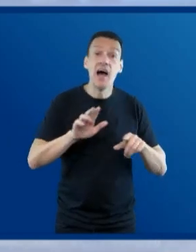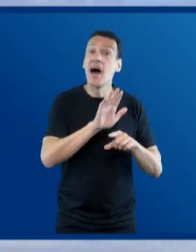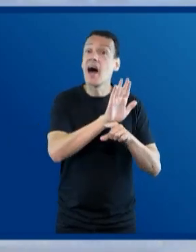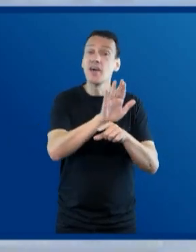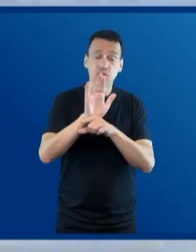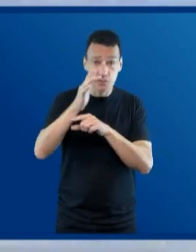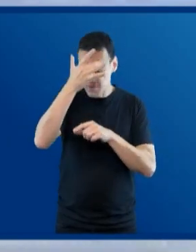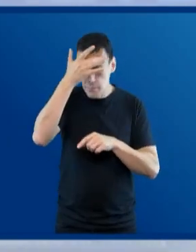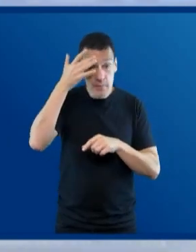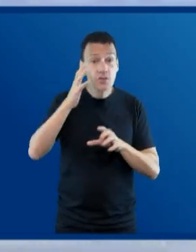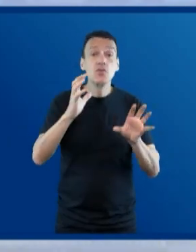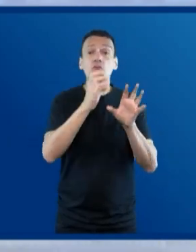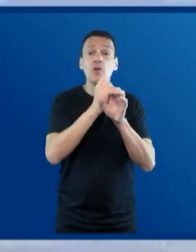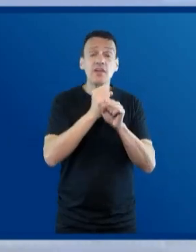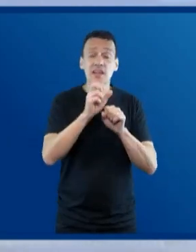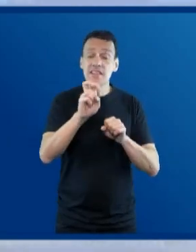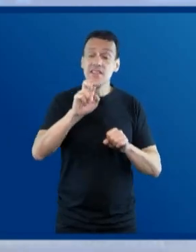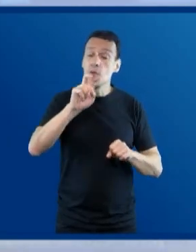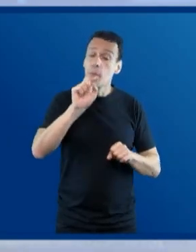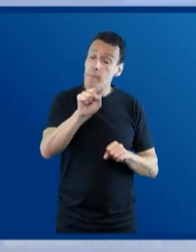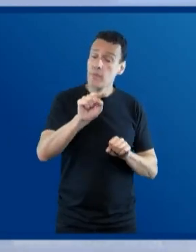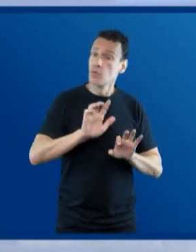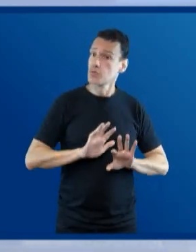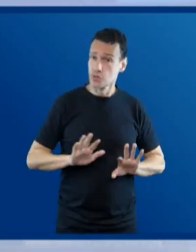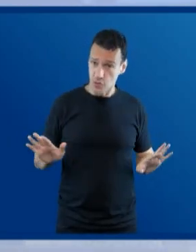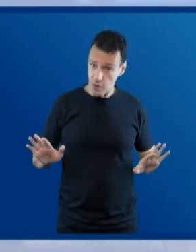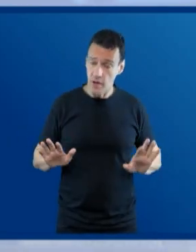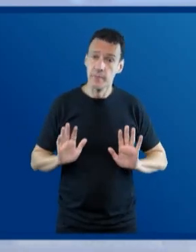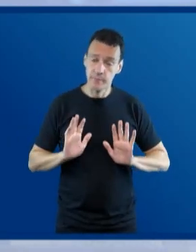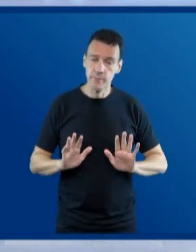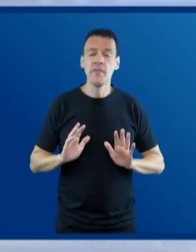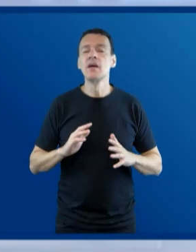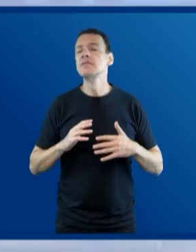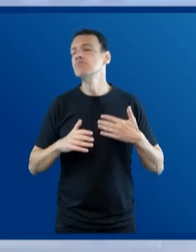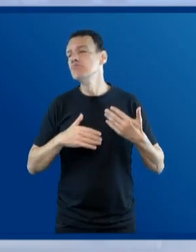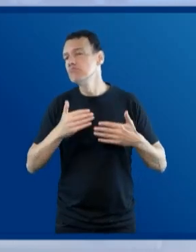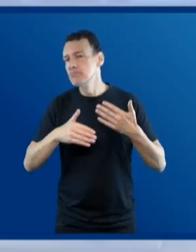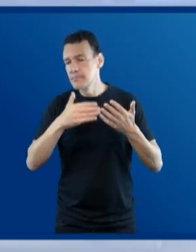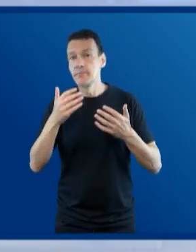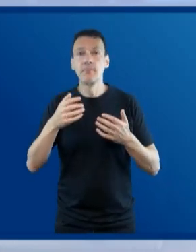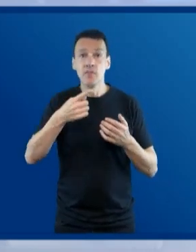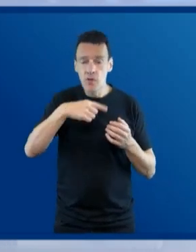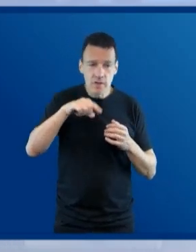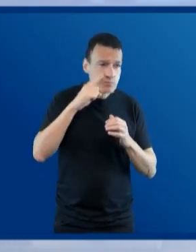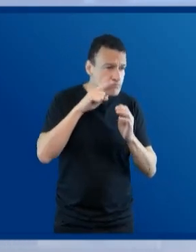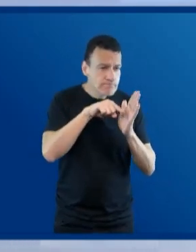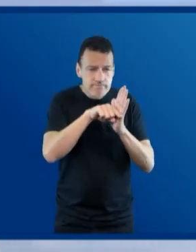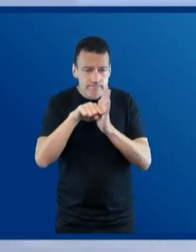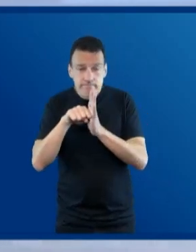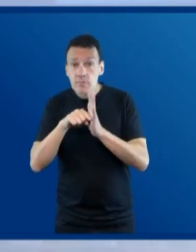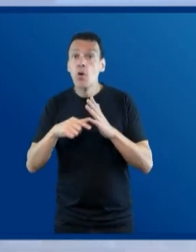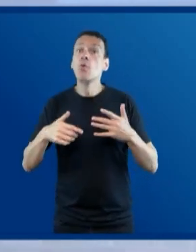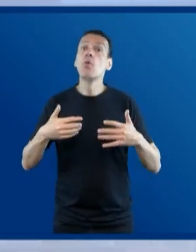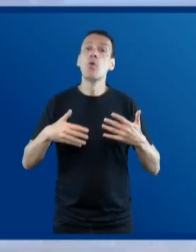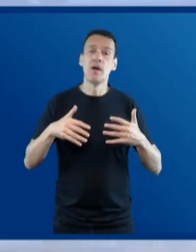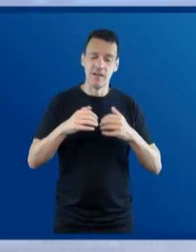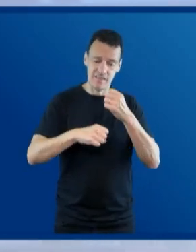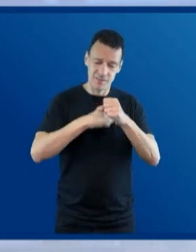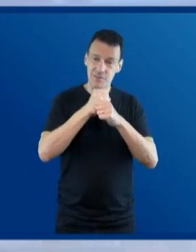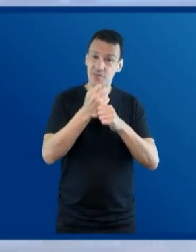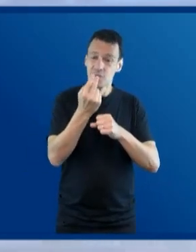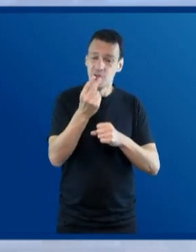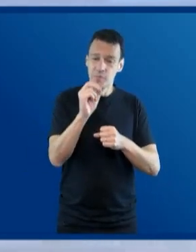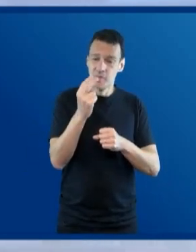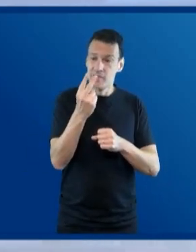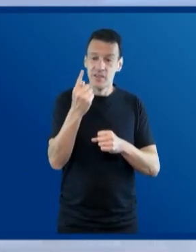mil pessoas apenas. E quando a gente olha as estatísticas de 2021, a gente vê que os números são